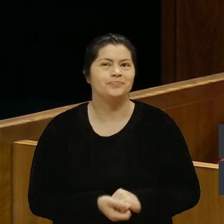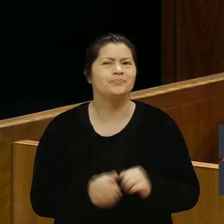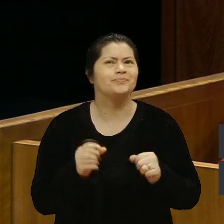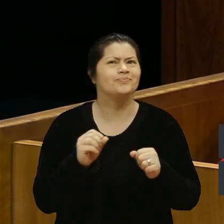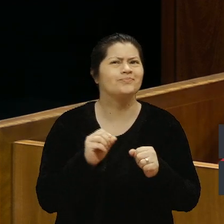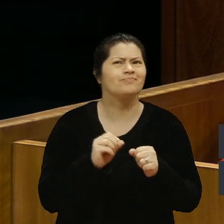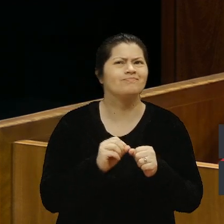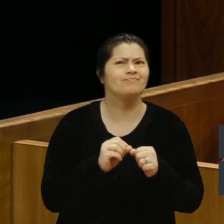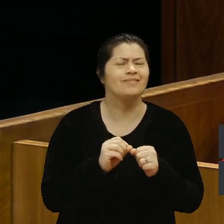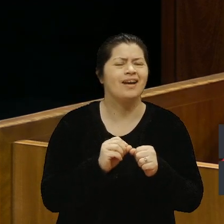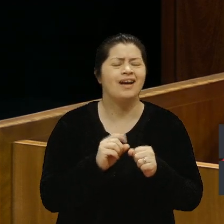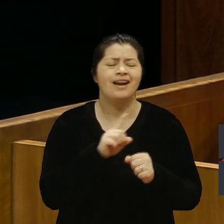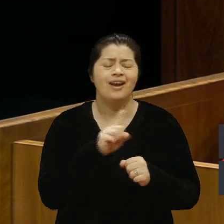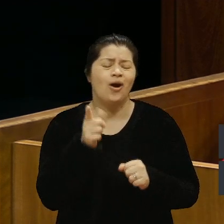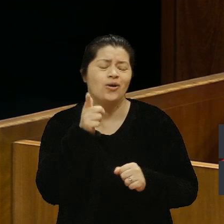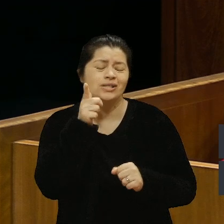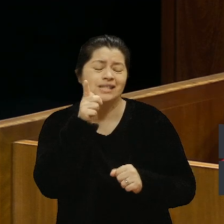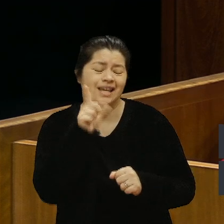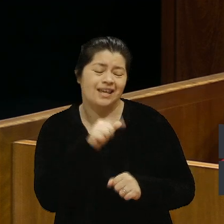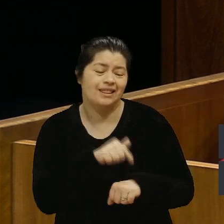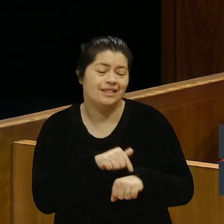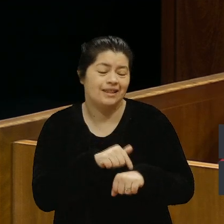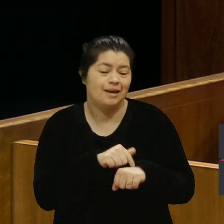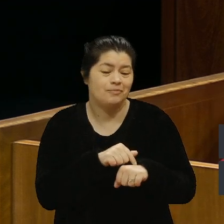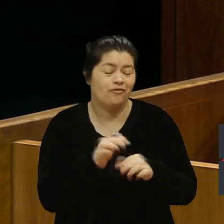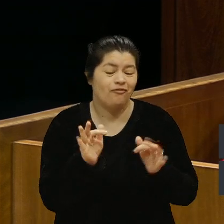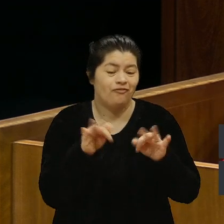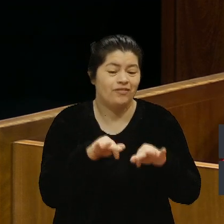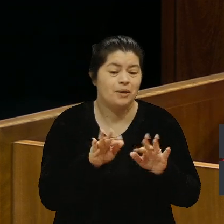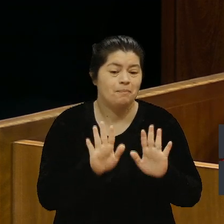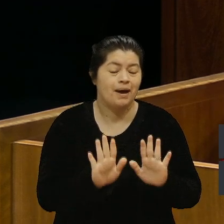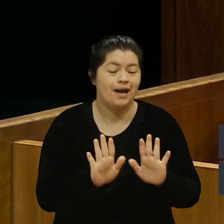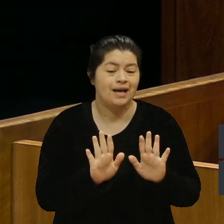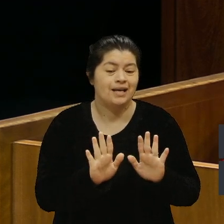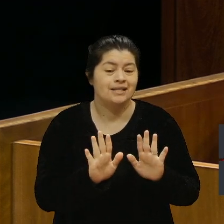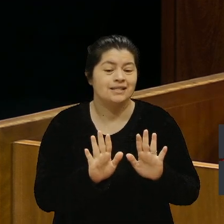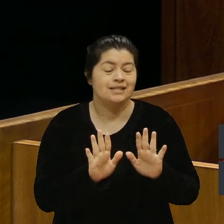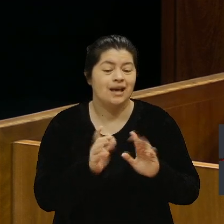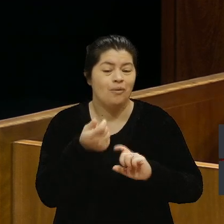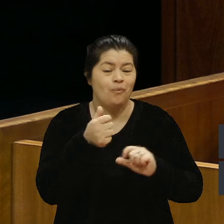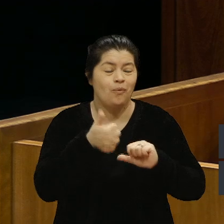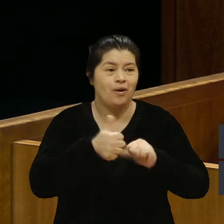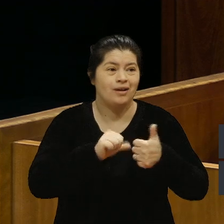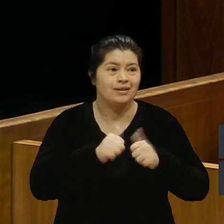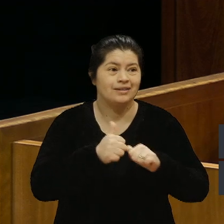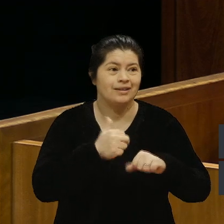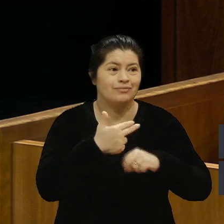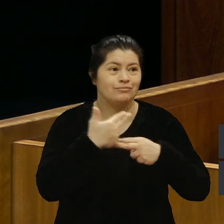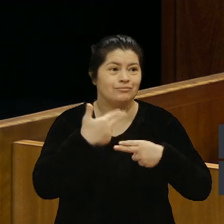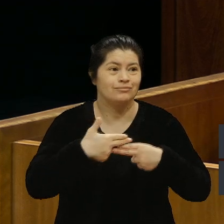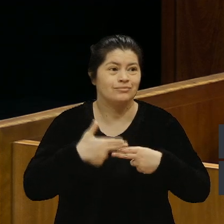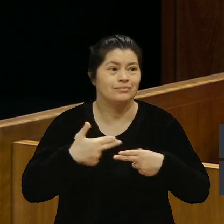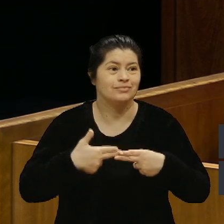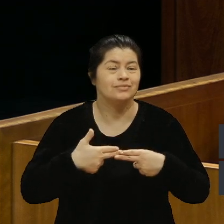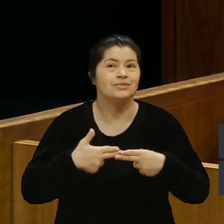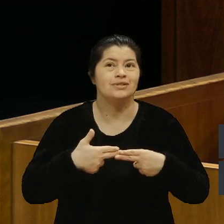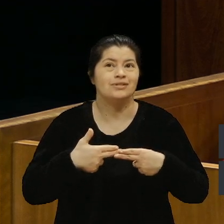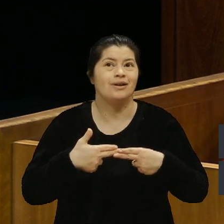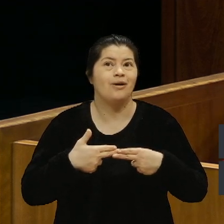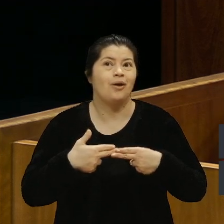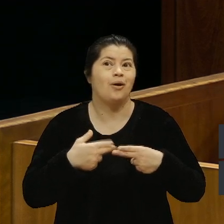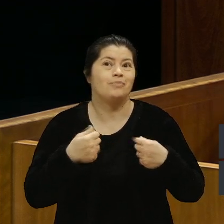Eu não consegui tempo para terminar ele bem, mas a qualidade está um pouco feio. Mas a essência da mensagem